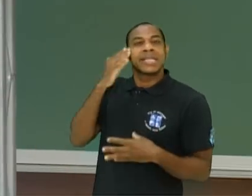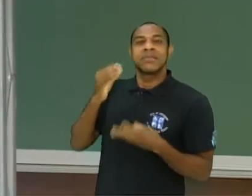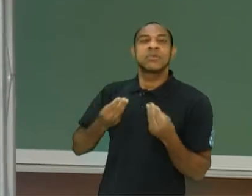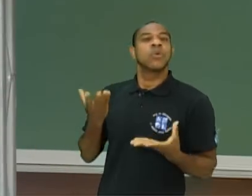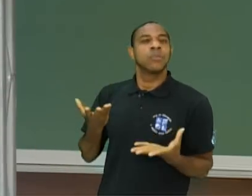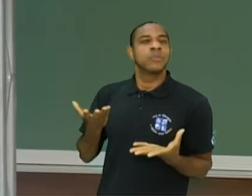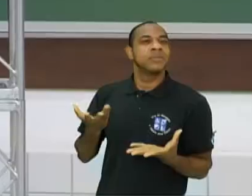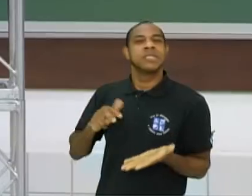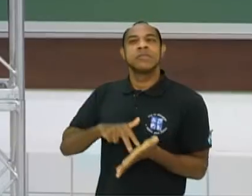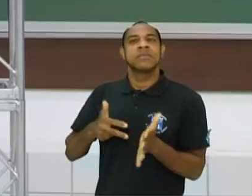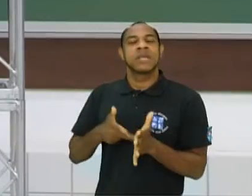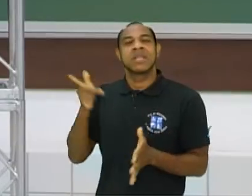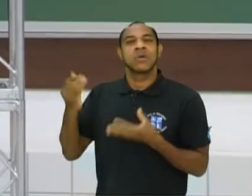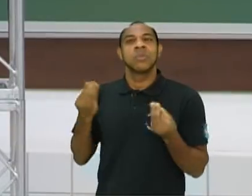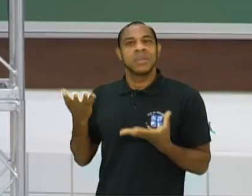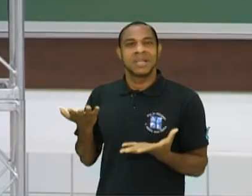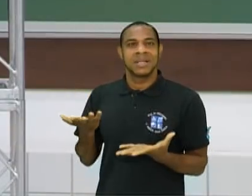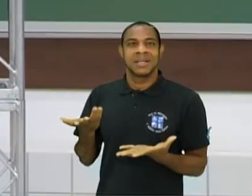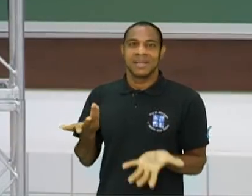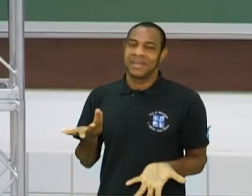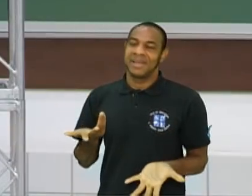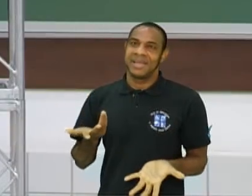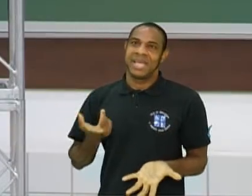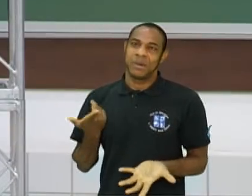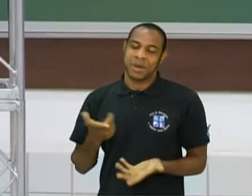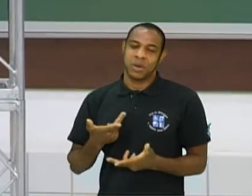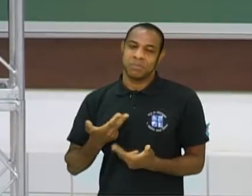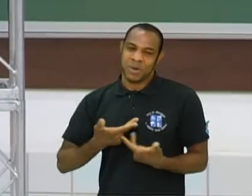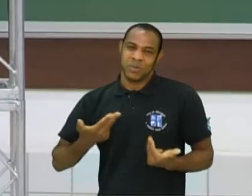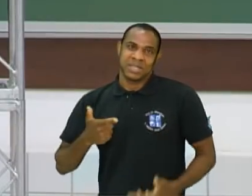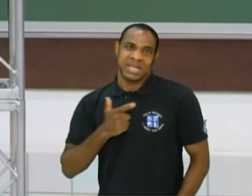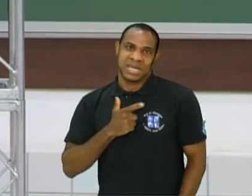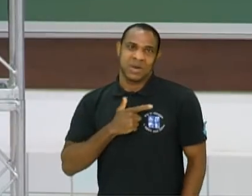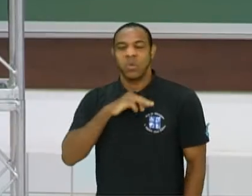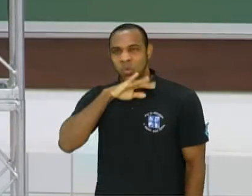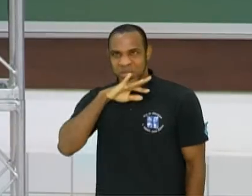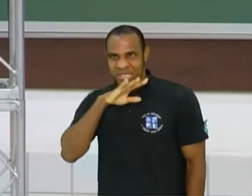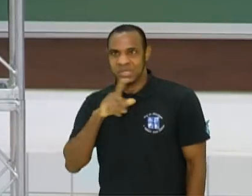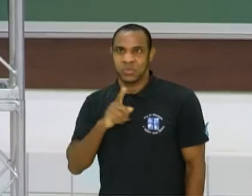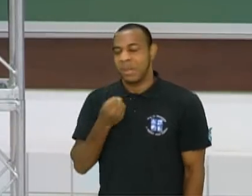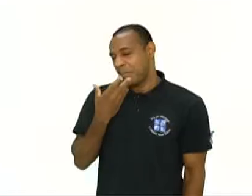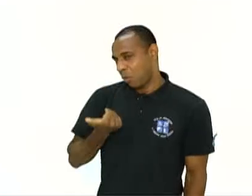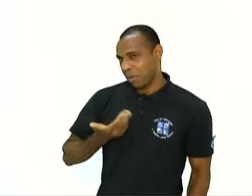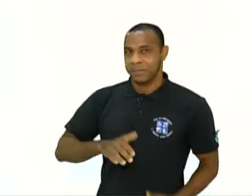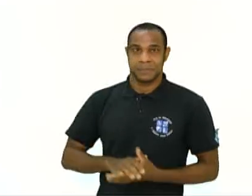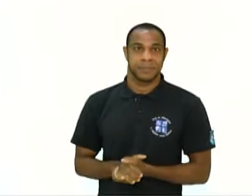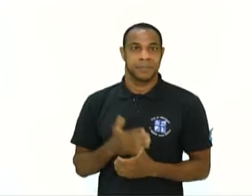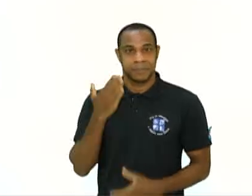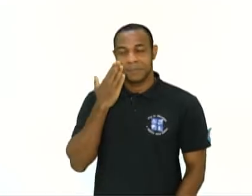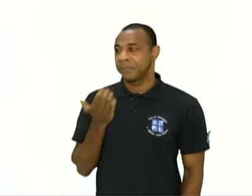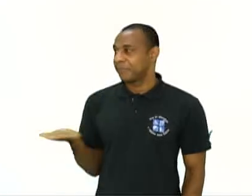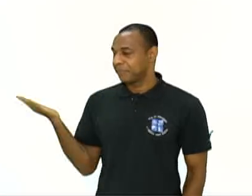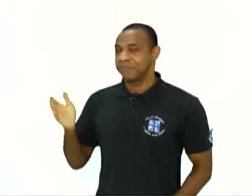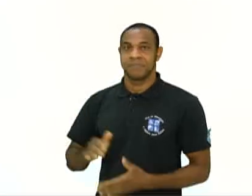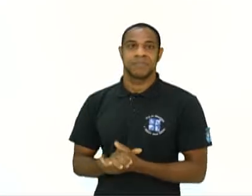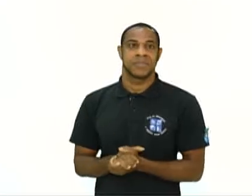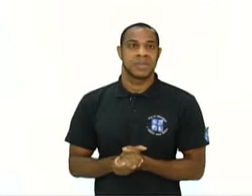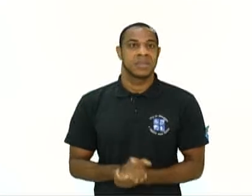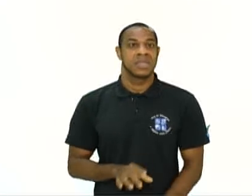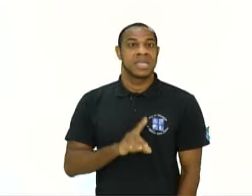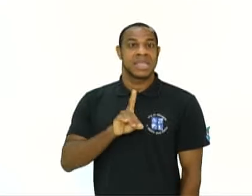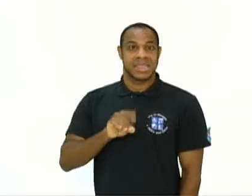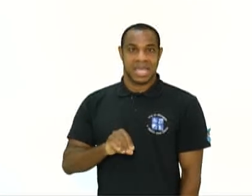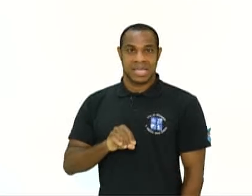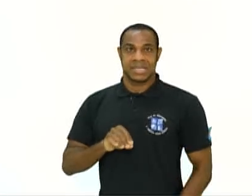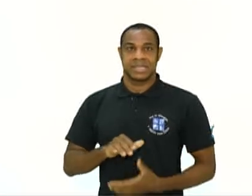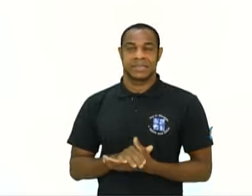um insulto, uma coisa que não é bem vista, não é legal. E number 10, does thumb up mean the